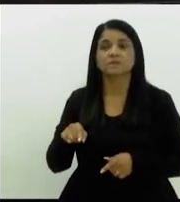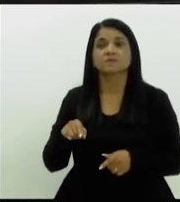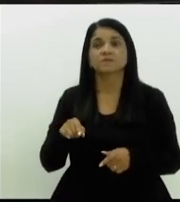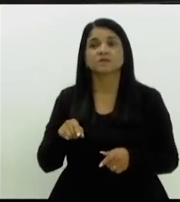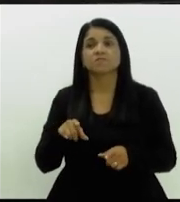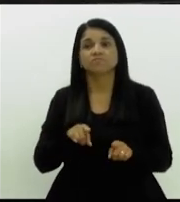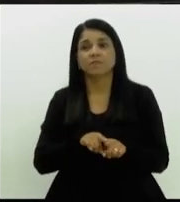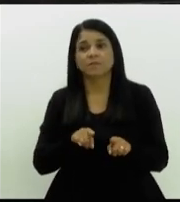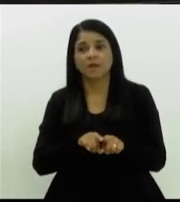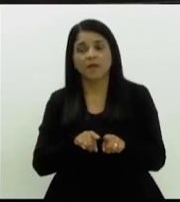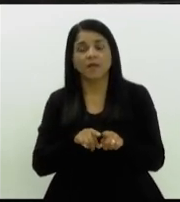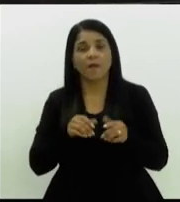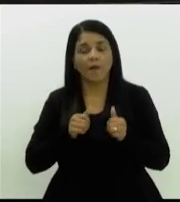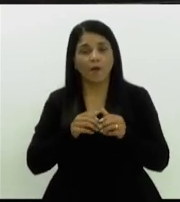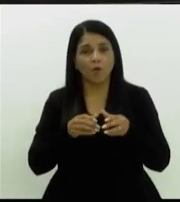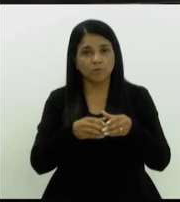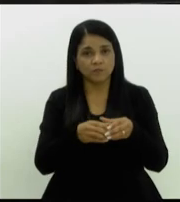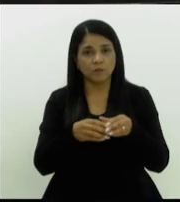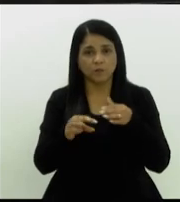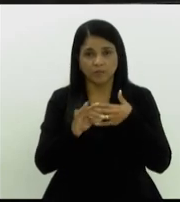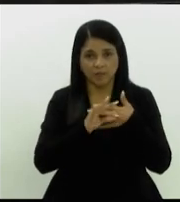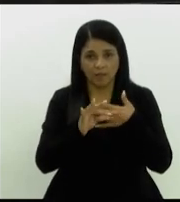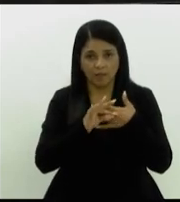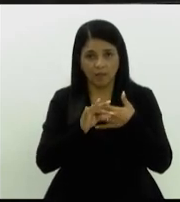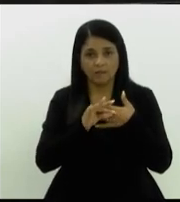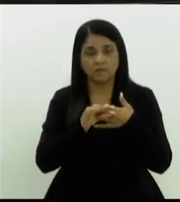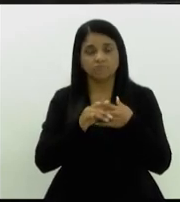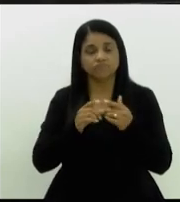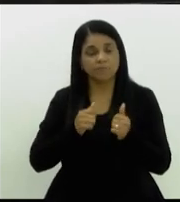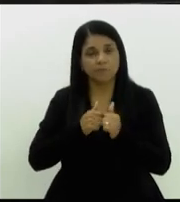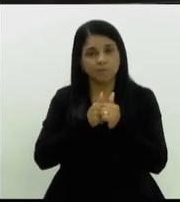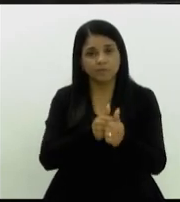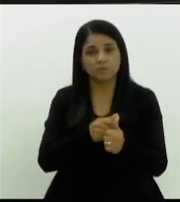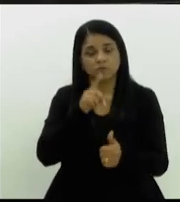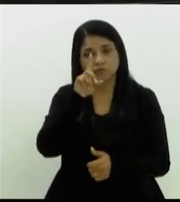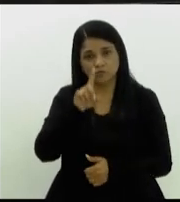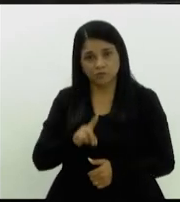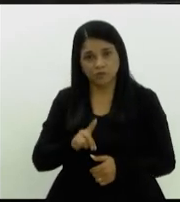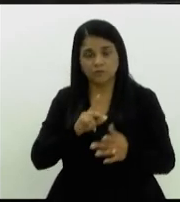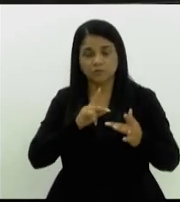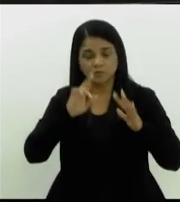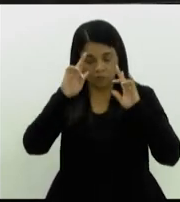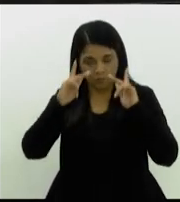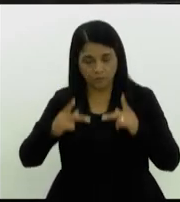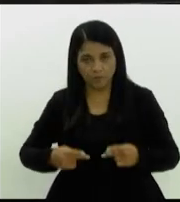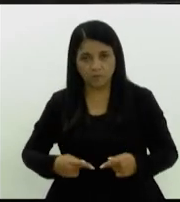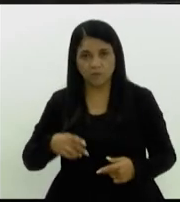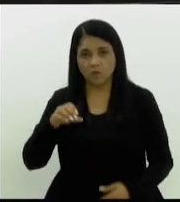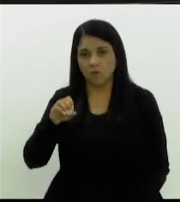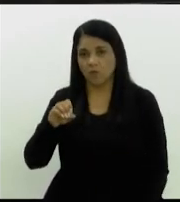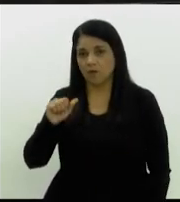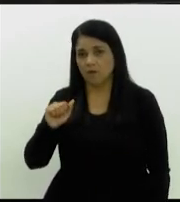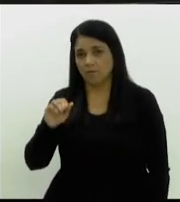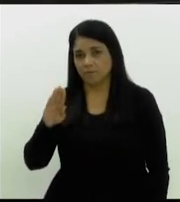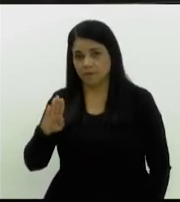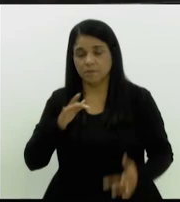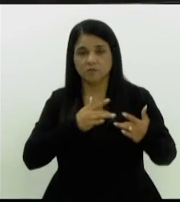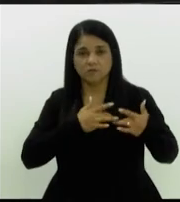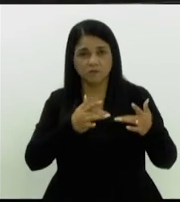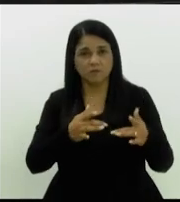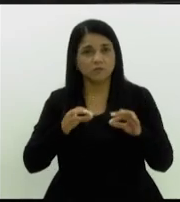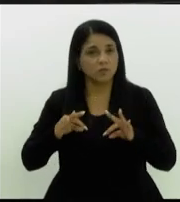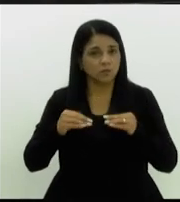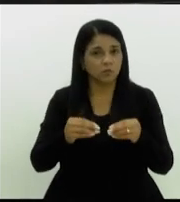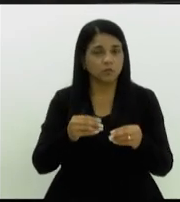técnica ali que acompanhava a Comissão de Direitos Humanos da OAB. Então, minha solidariedade a Ítalo e a todos os advogados